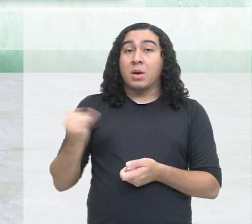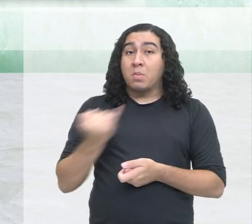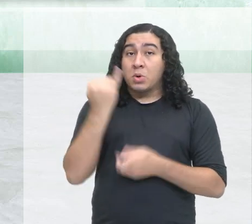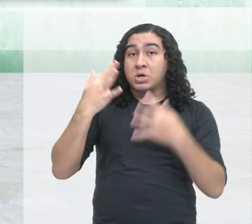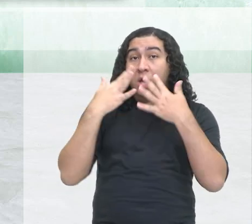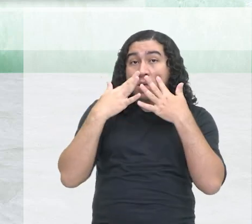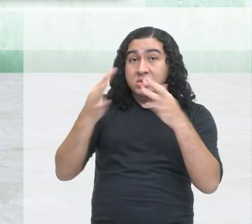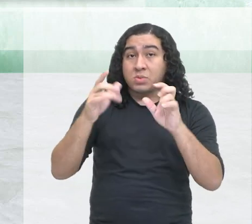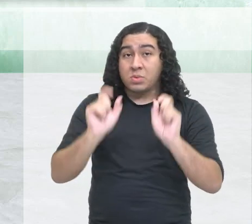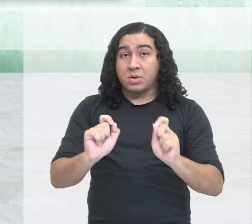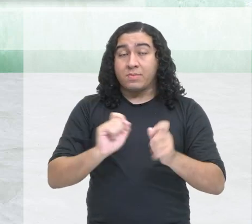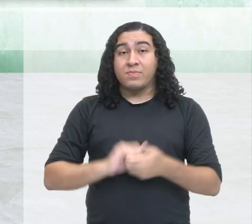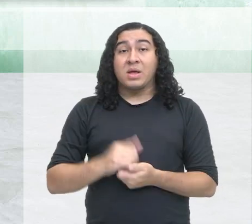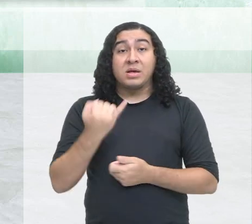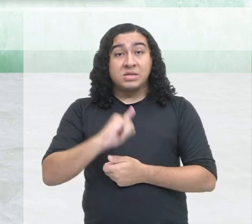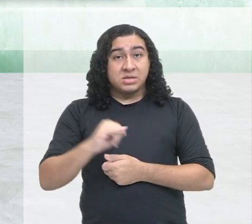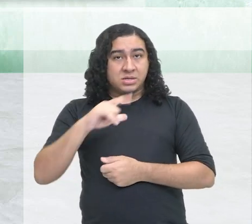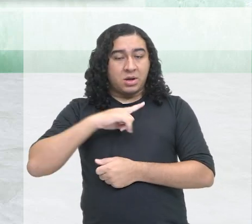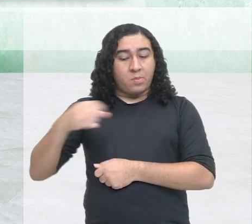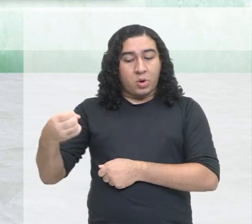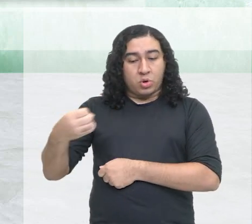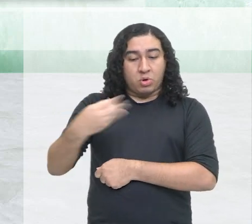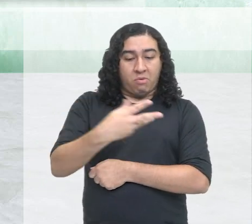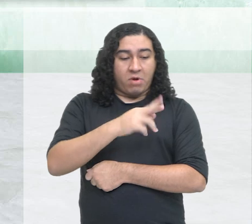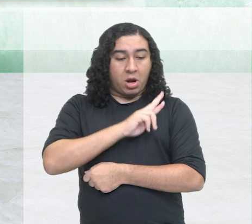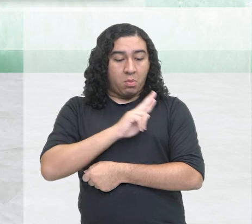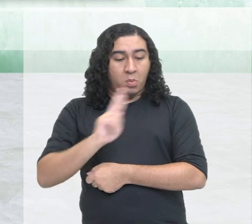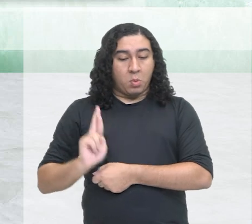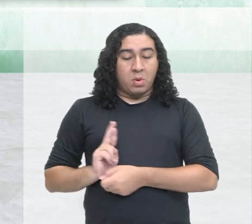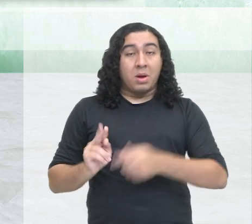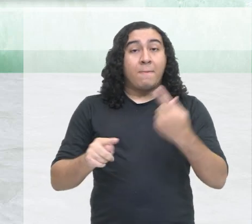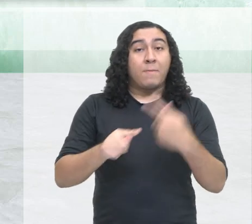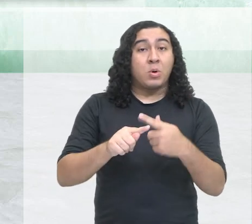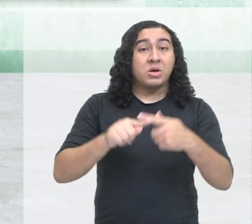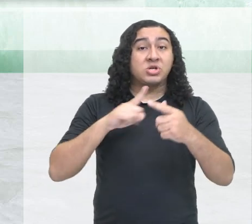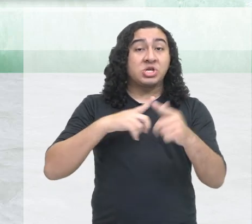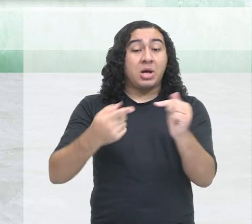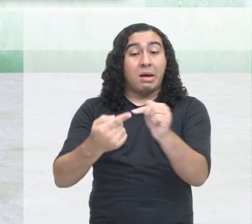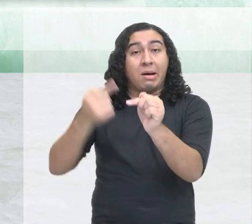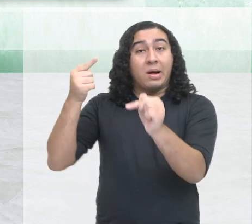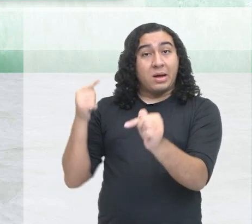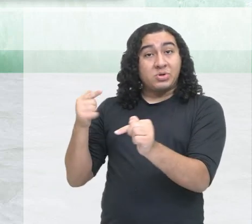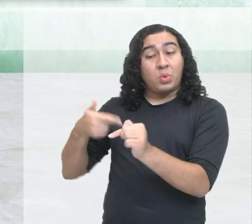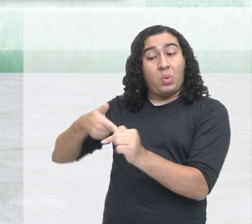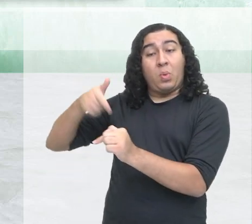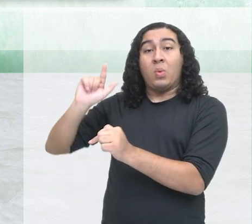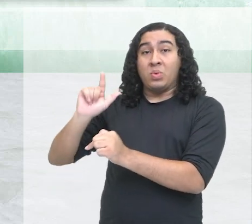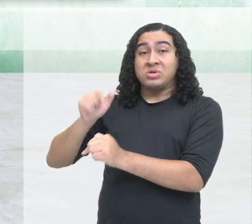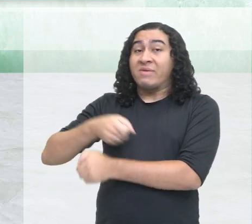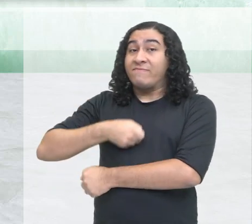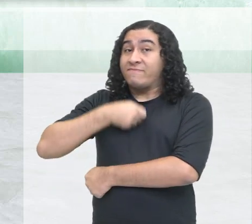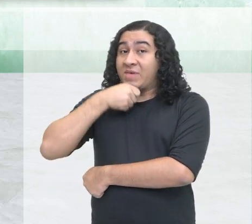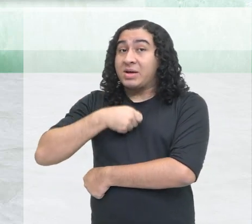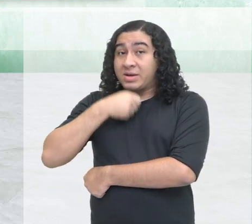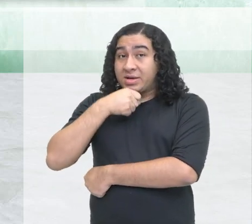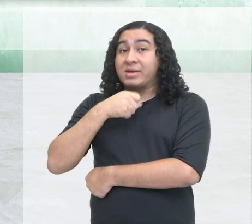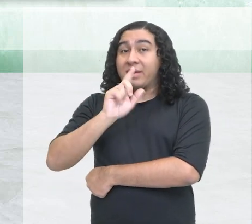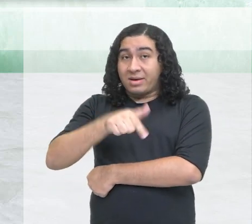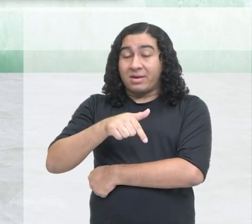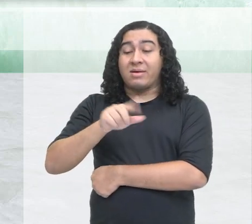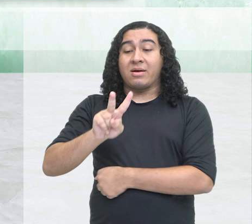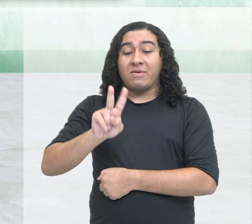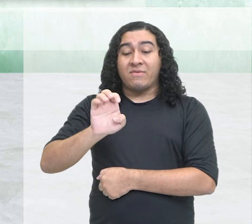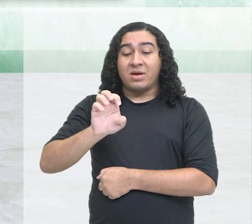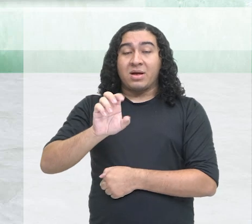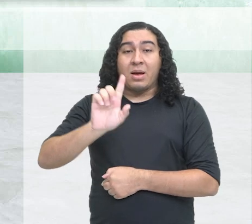que, se existe uma nova república, é porque existiu uma anterior, né? Aquilo que foi denominado